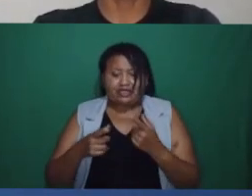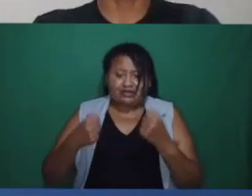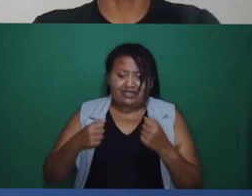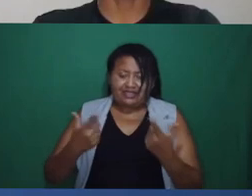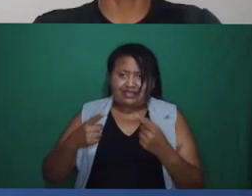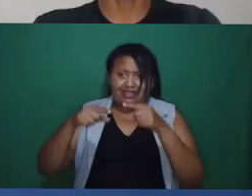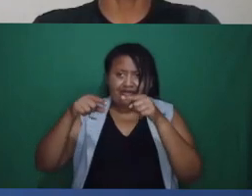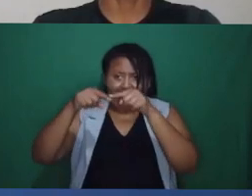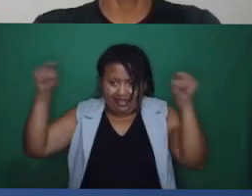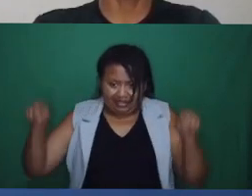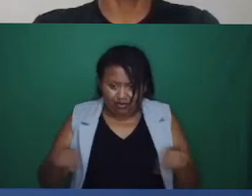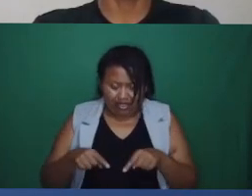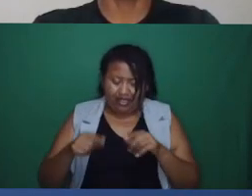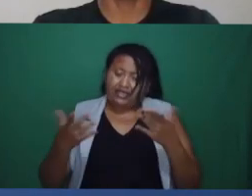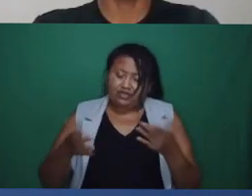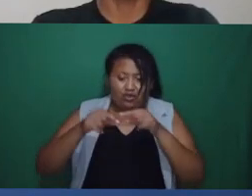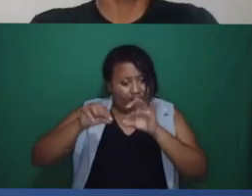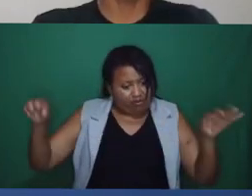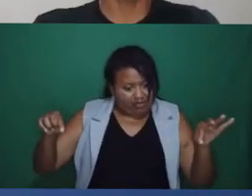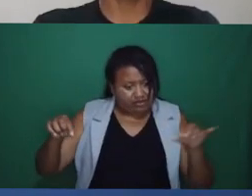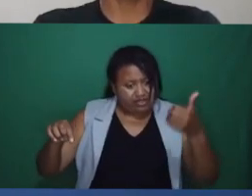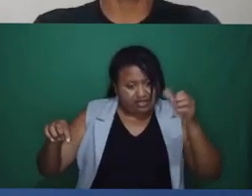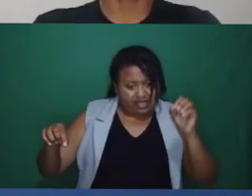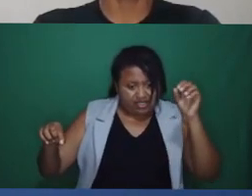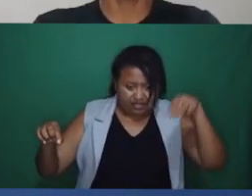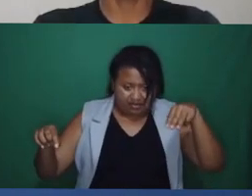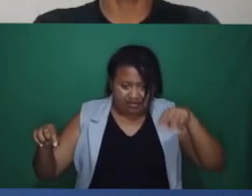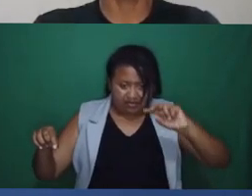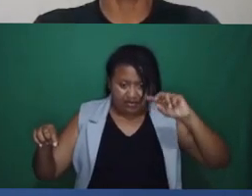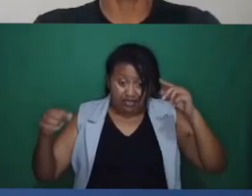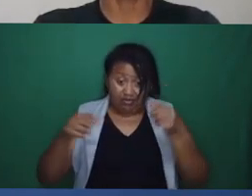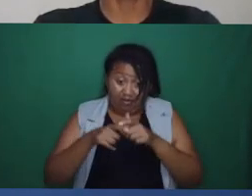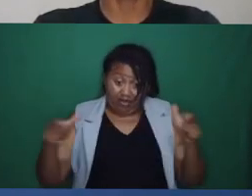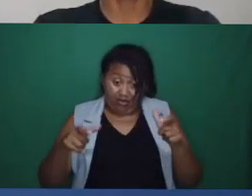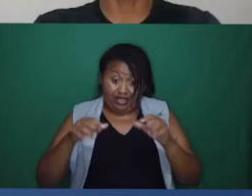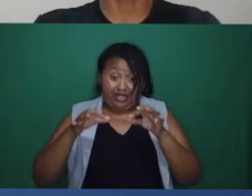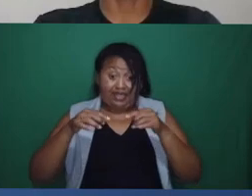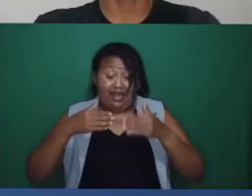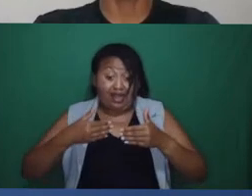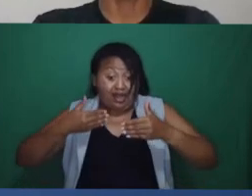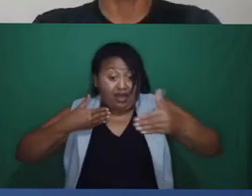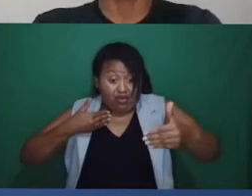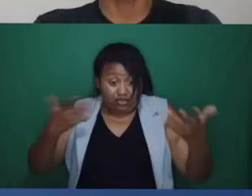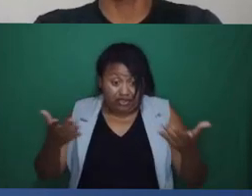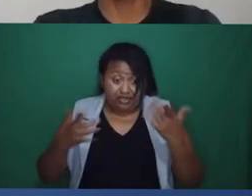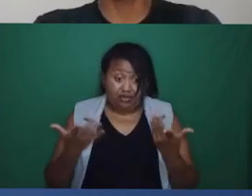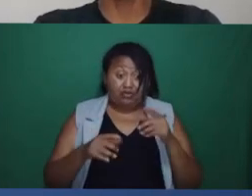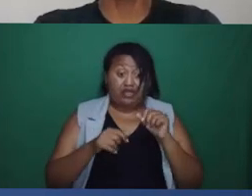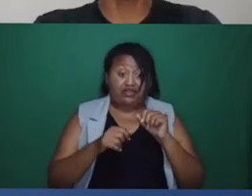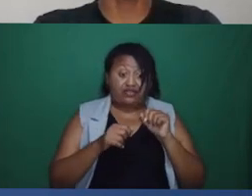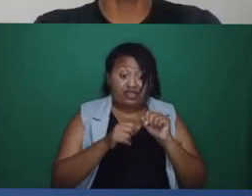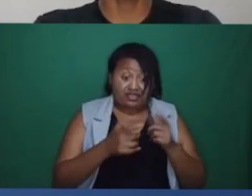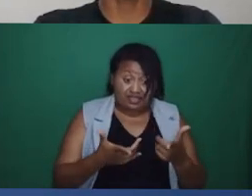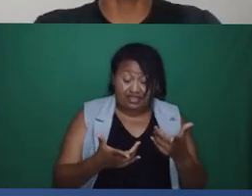seja 10 metros maior que a largura para satisfazer o filho mais novo esse senhor precisa encontrar um terreno